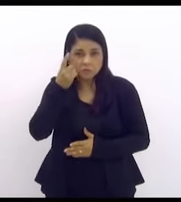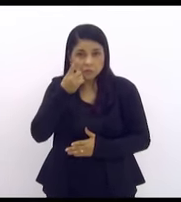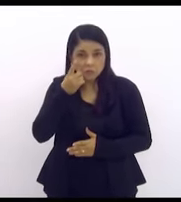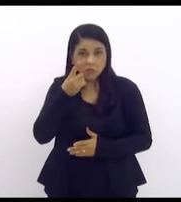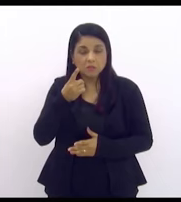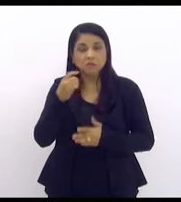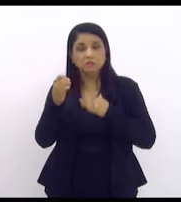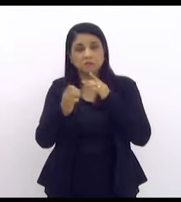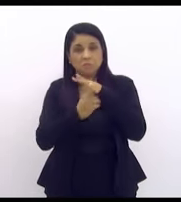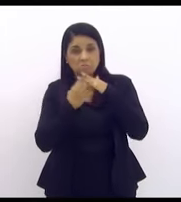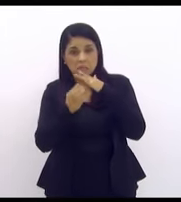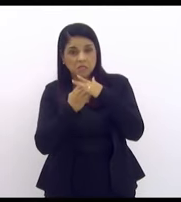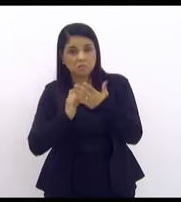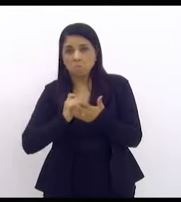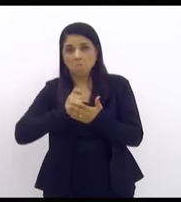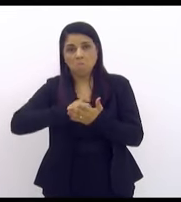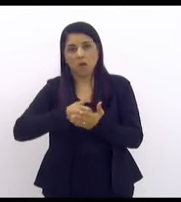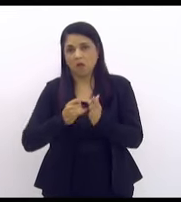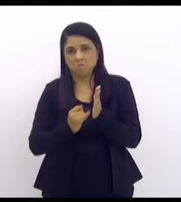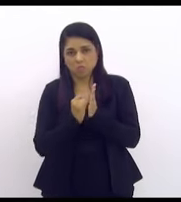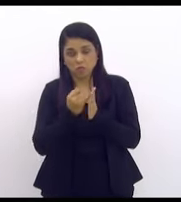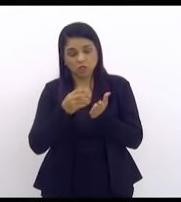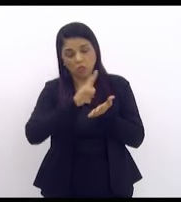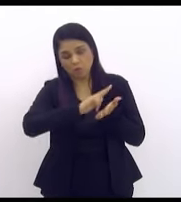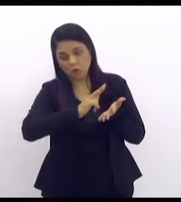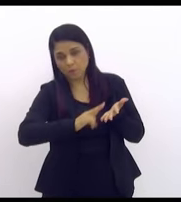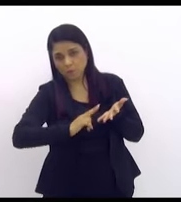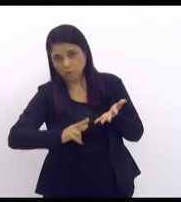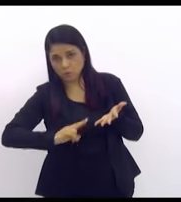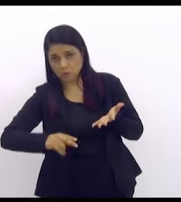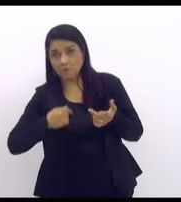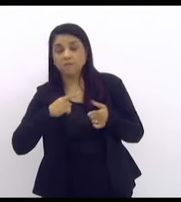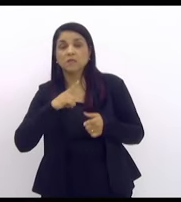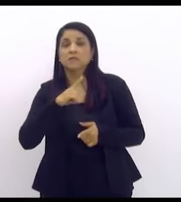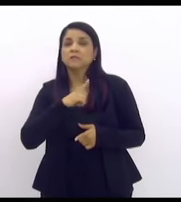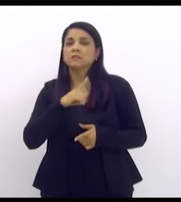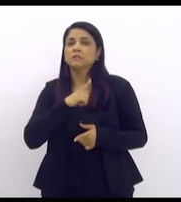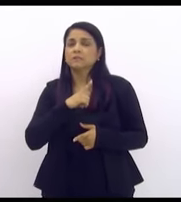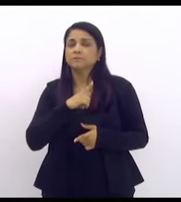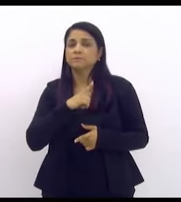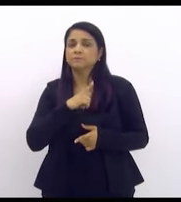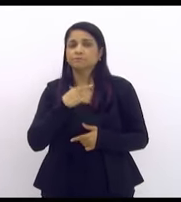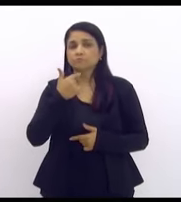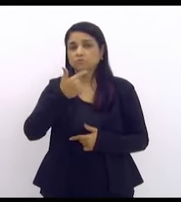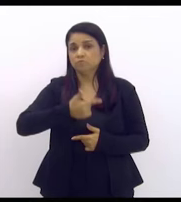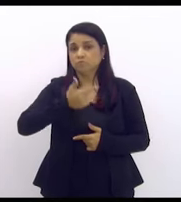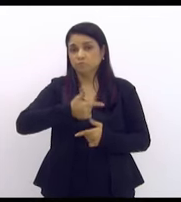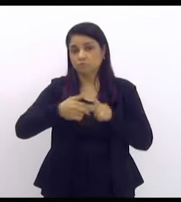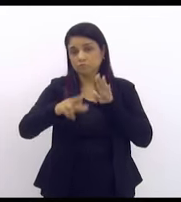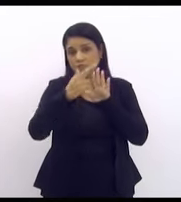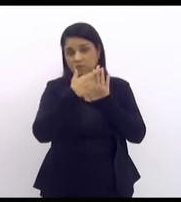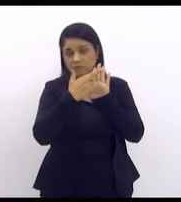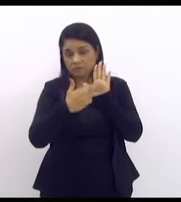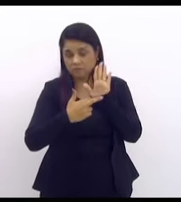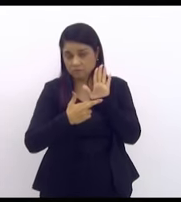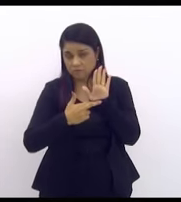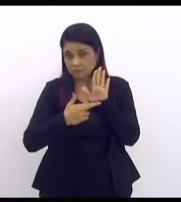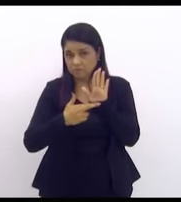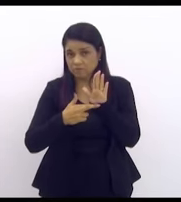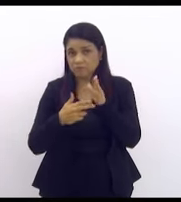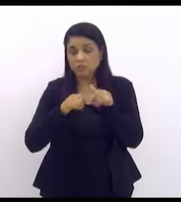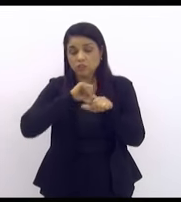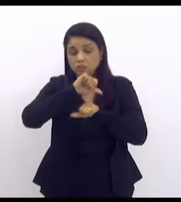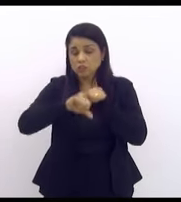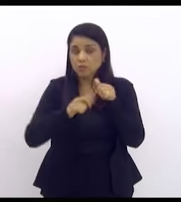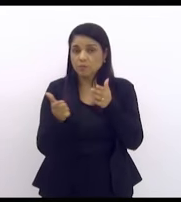porque eles não pagam impostos. Né? E dizer o seguinte, que nós temos aqui, nós estamos no segundo regime de recuperação fiscal, né? Já estamos